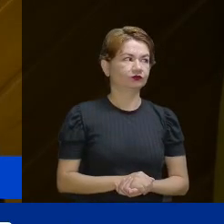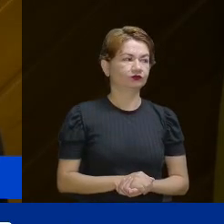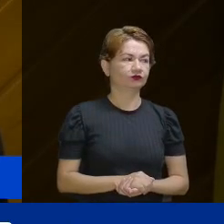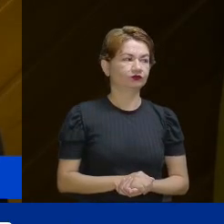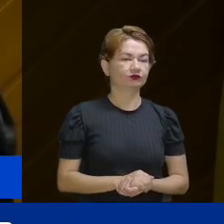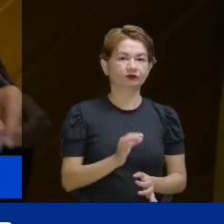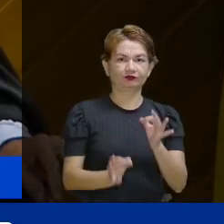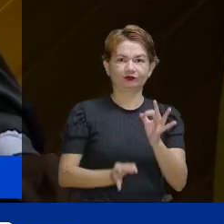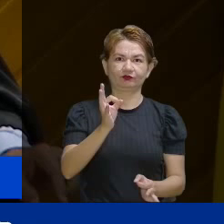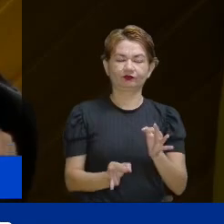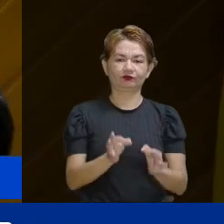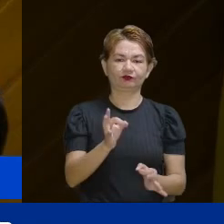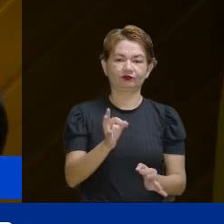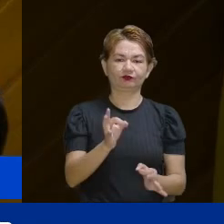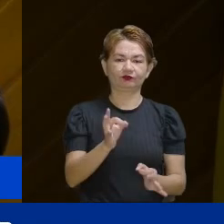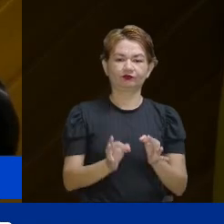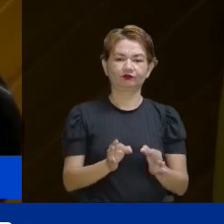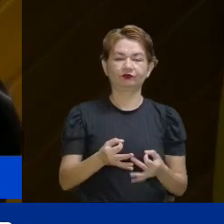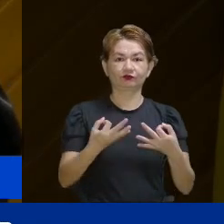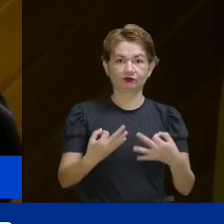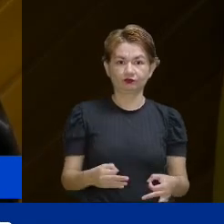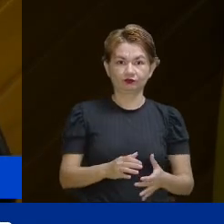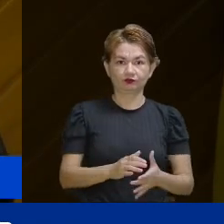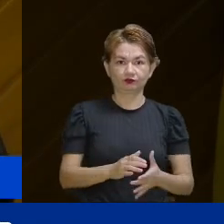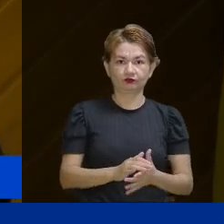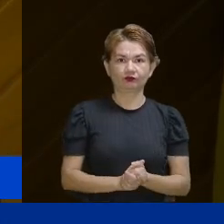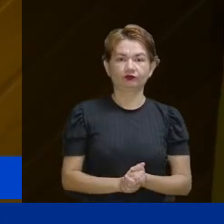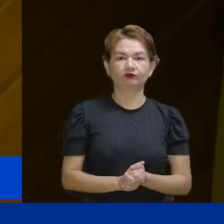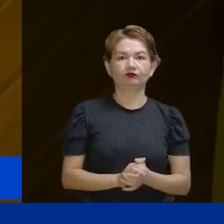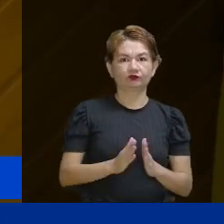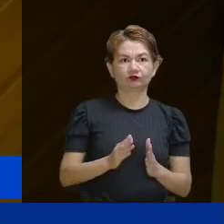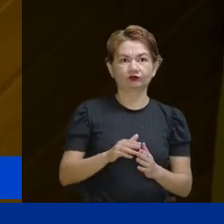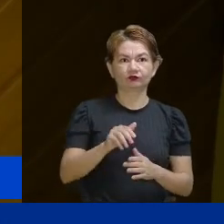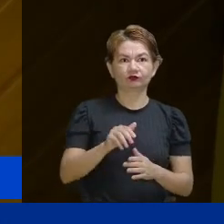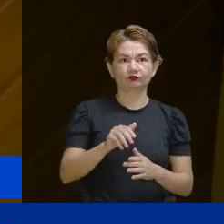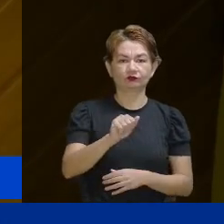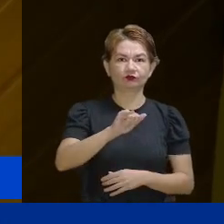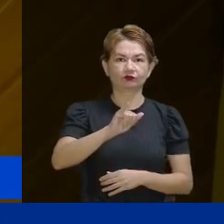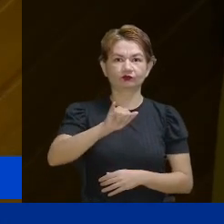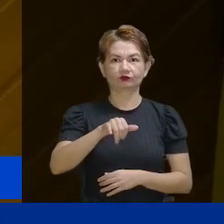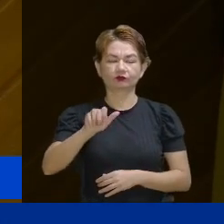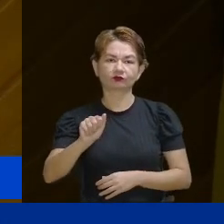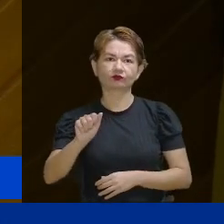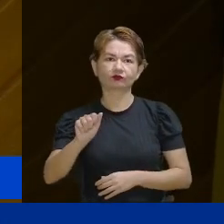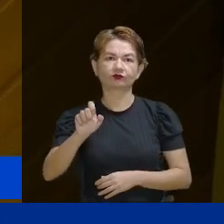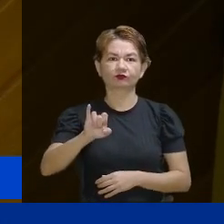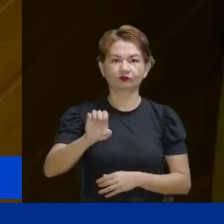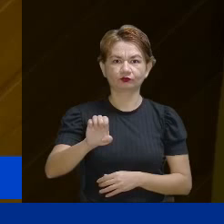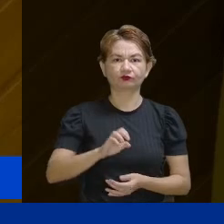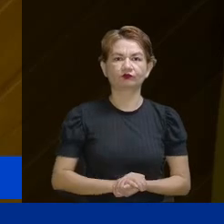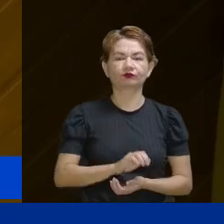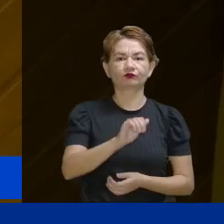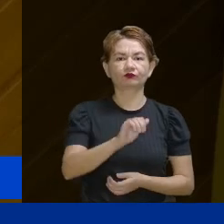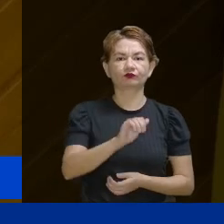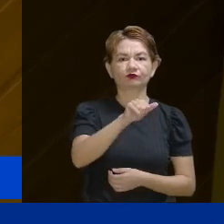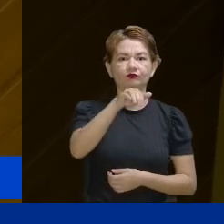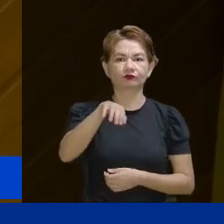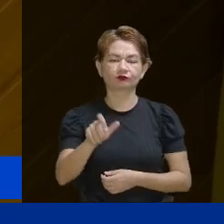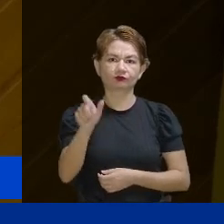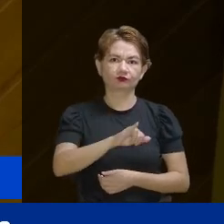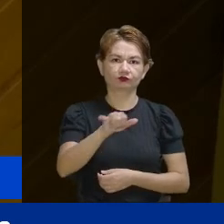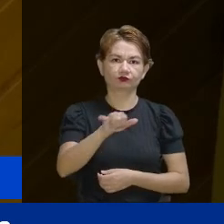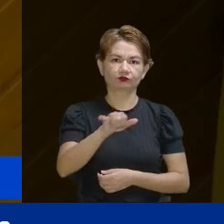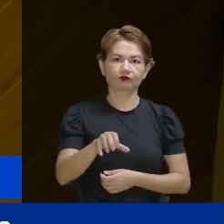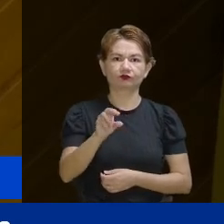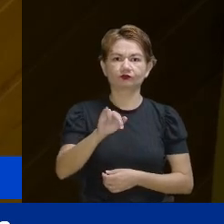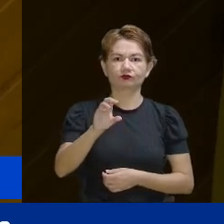que julgaram procedentes os pedidos na AIGE e AIME para aplicar aos investigados Jouri Oswaldo